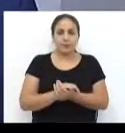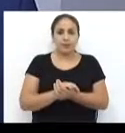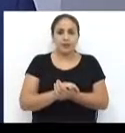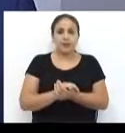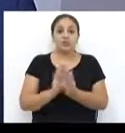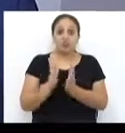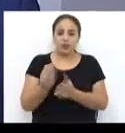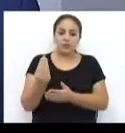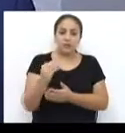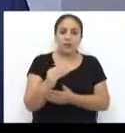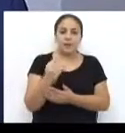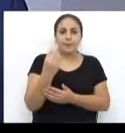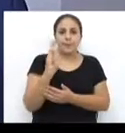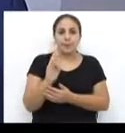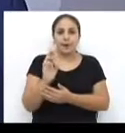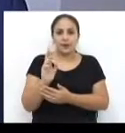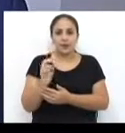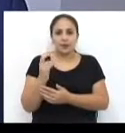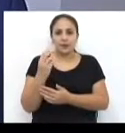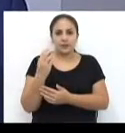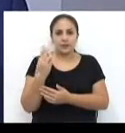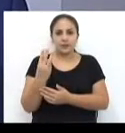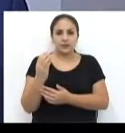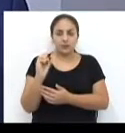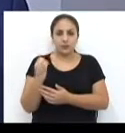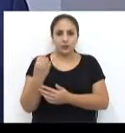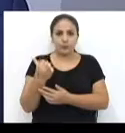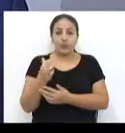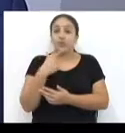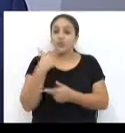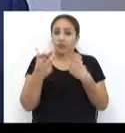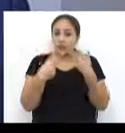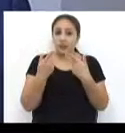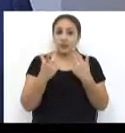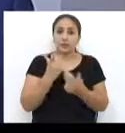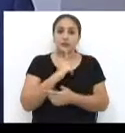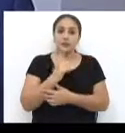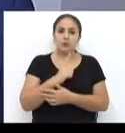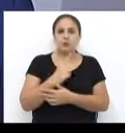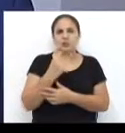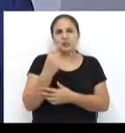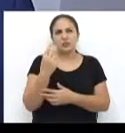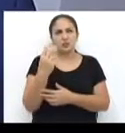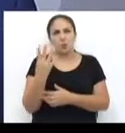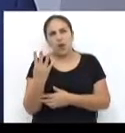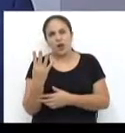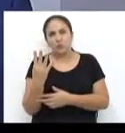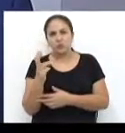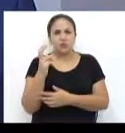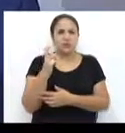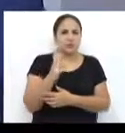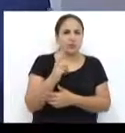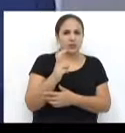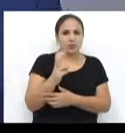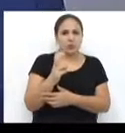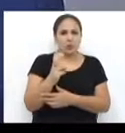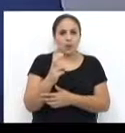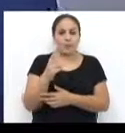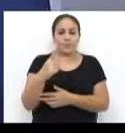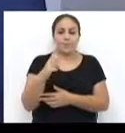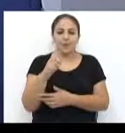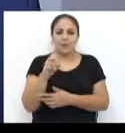a BR-386, já diz que terá 4 ou 5 praças de pedágio, até chegada a Porto Alegre. E nós, que somos uma